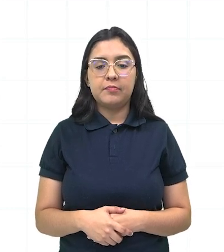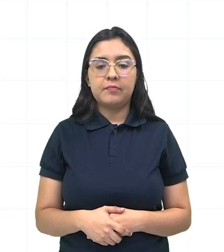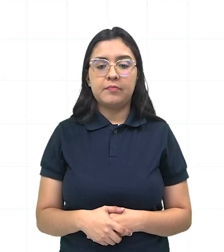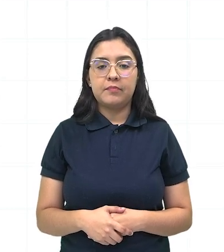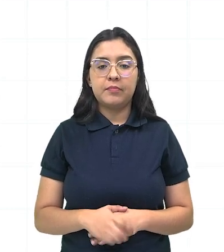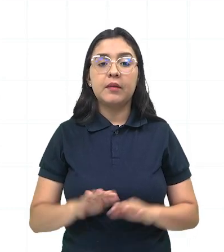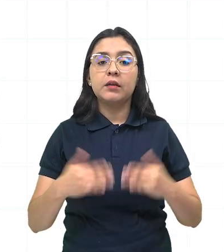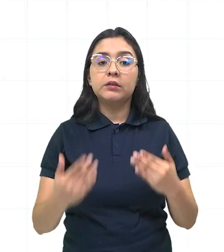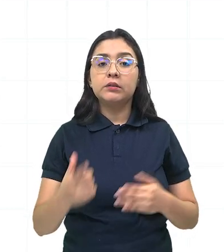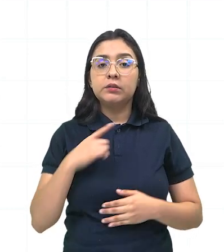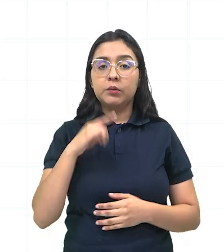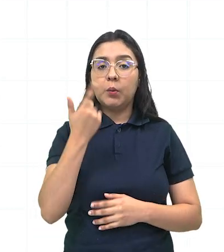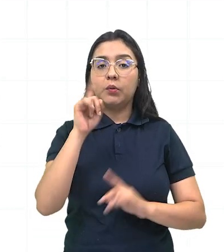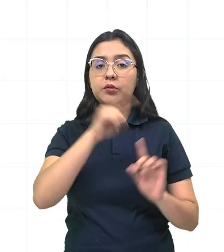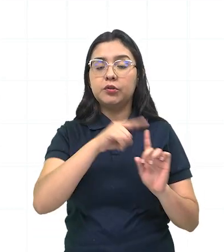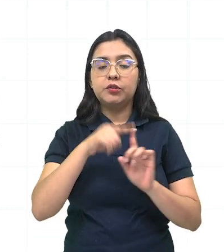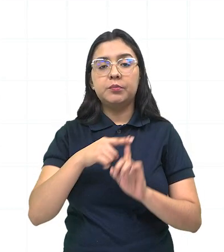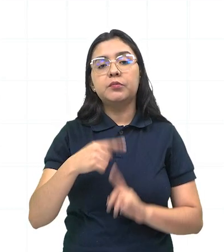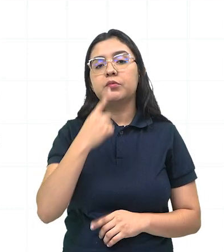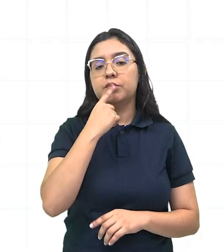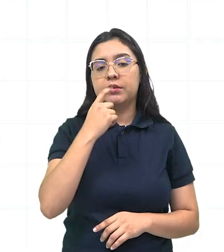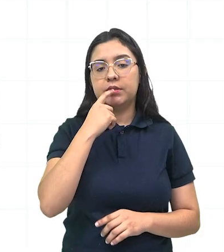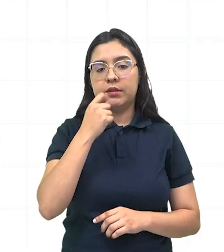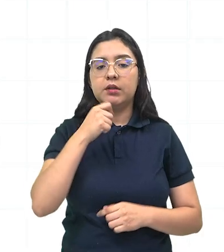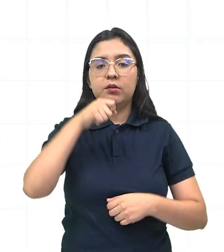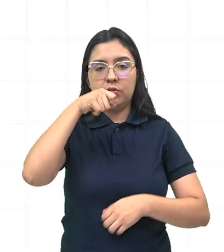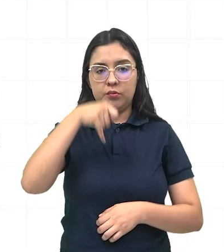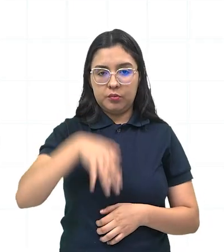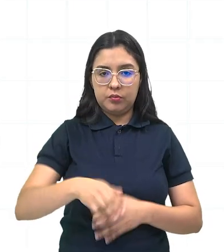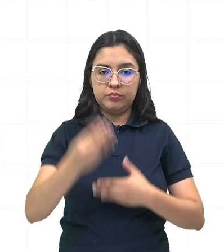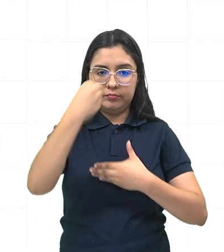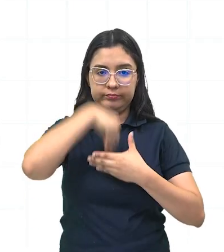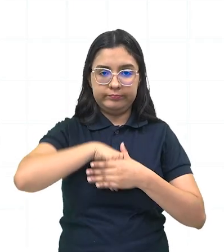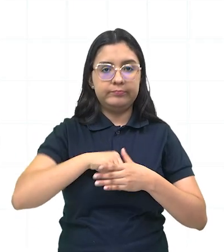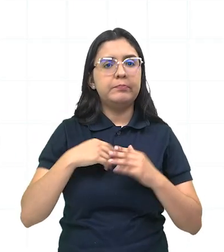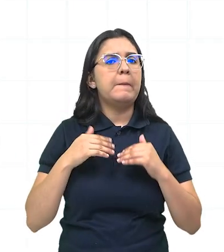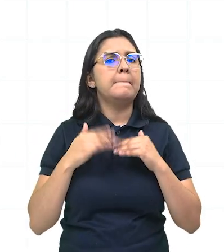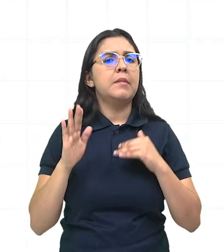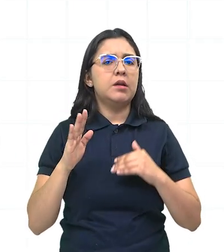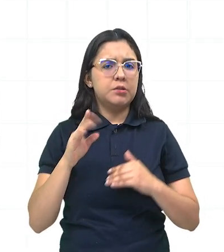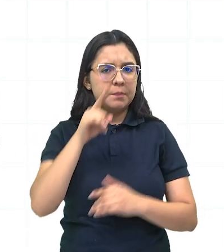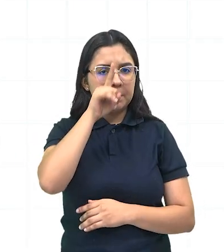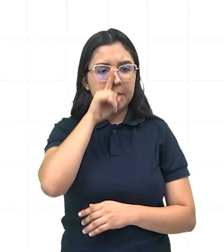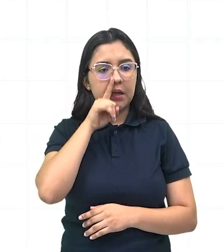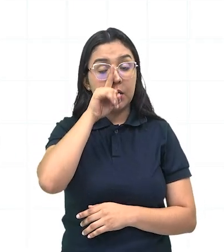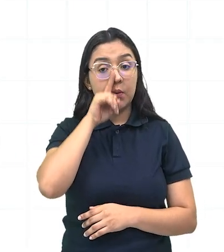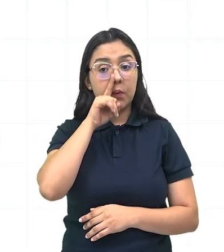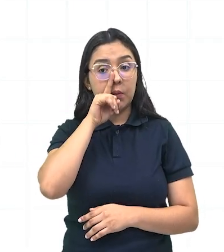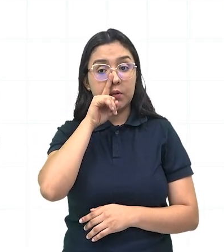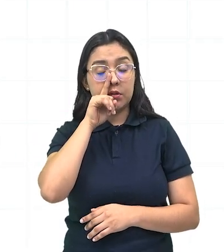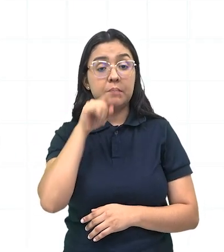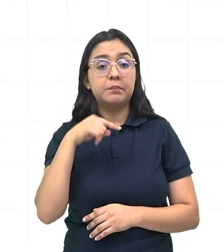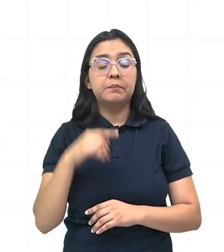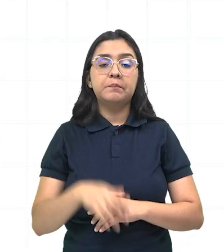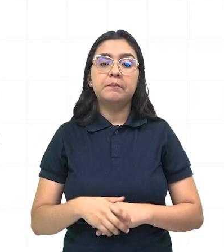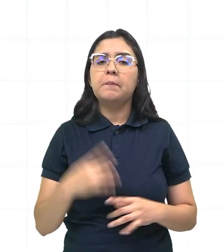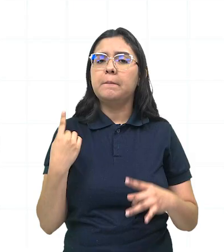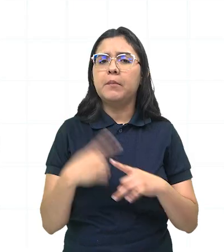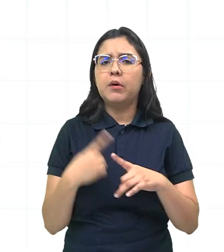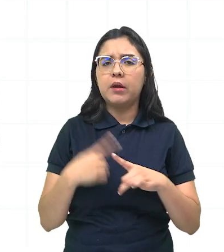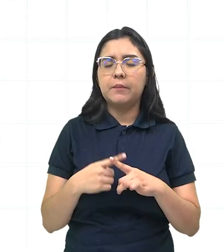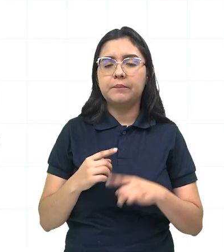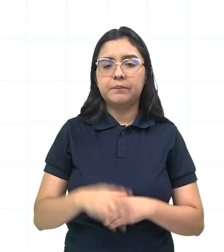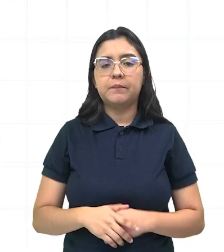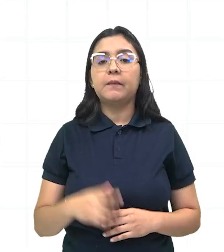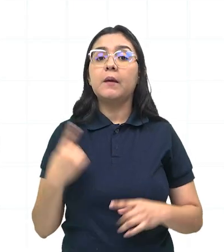hemorragia interna, o que acontece, né? Essa daí é a mais perigosa do que a externa, que é visível. Por quê?